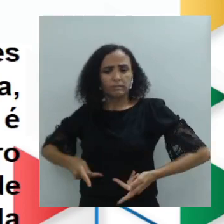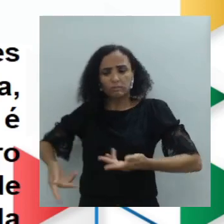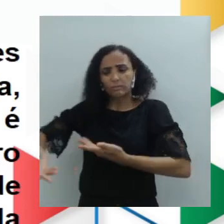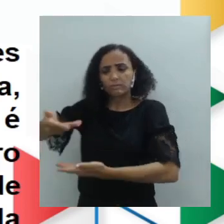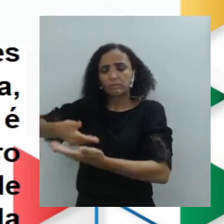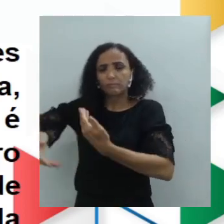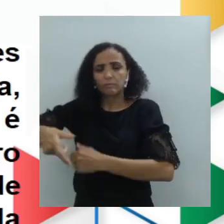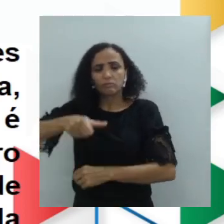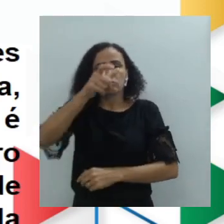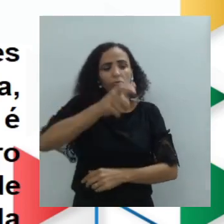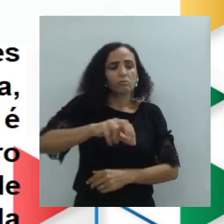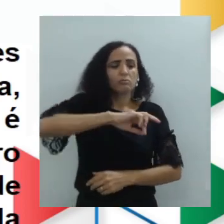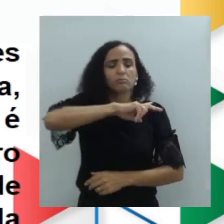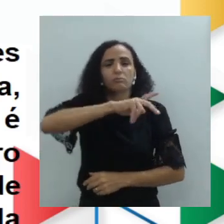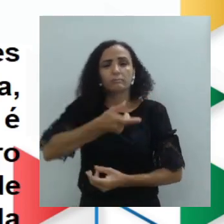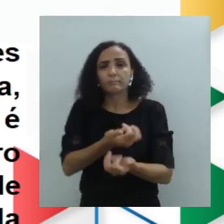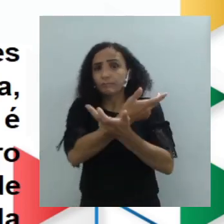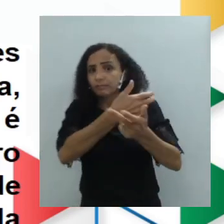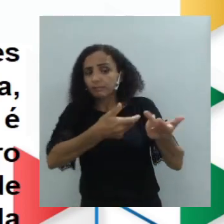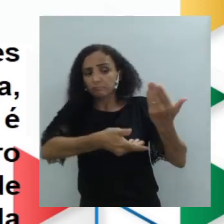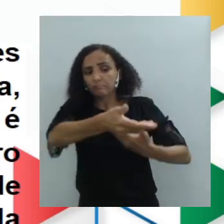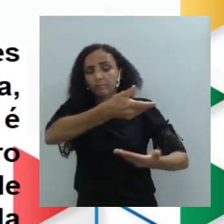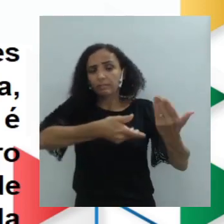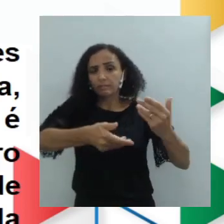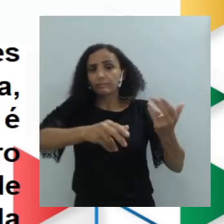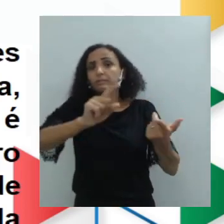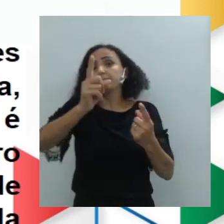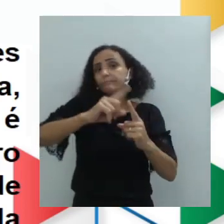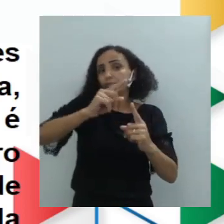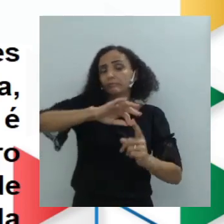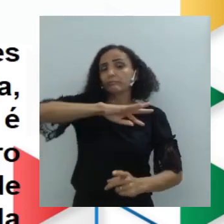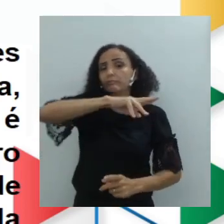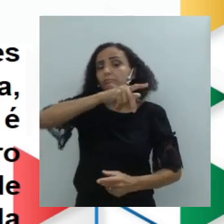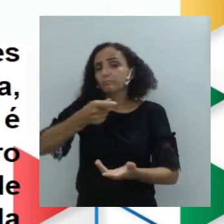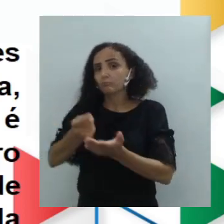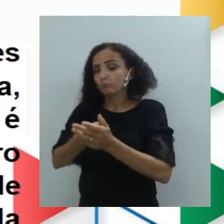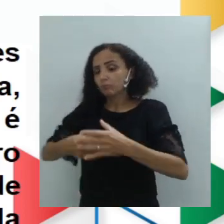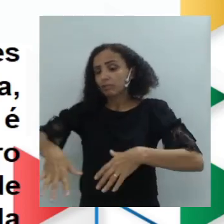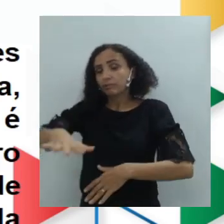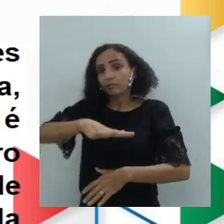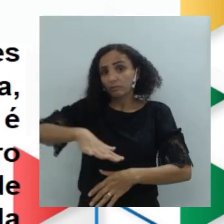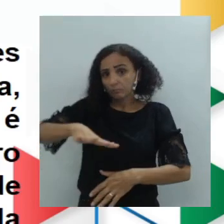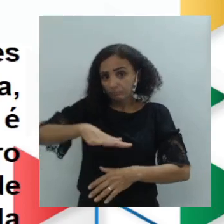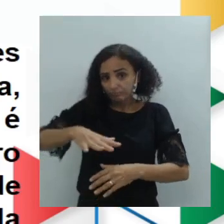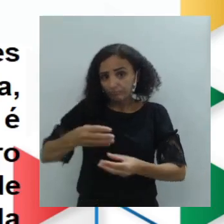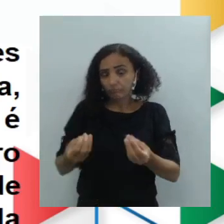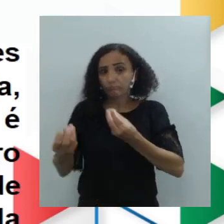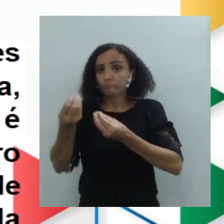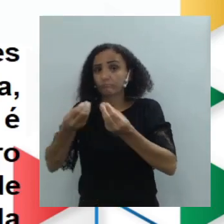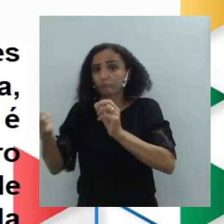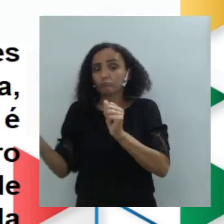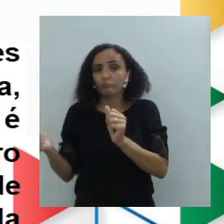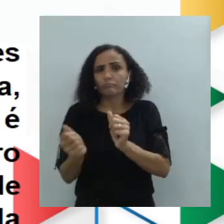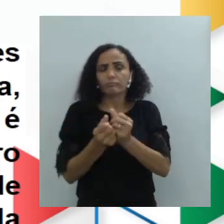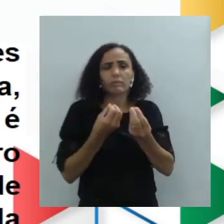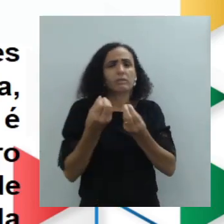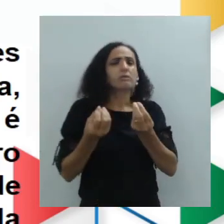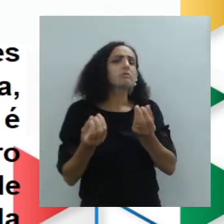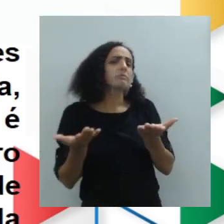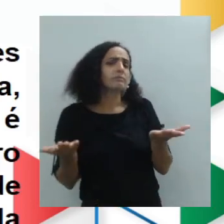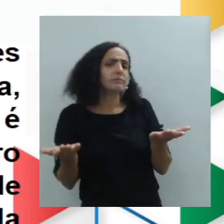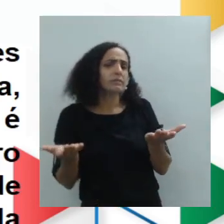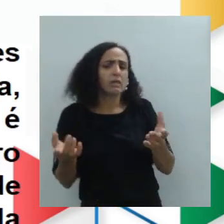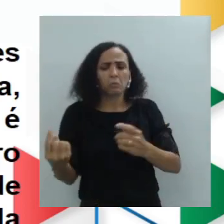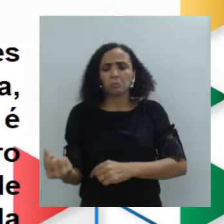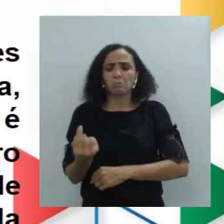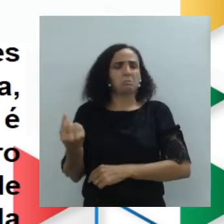mesma espécie e de outras espécies. E também com o meio ambiente. Então os organismos, dificilmente eles vivem